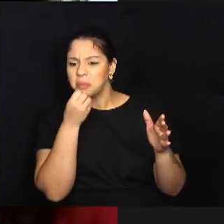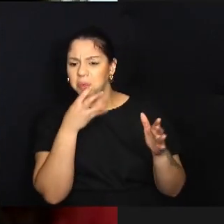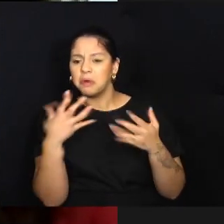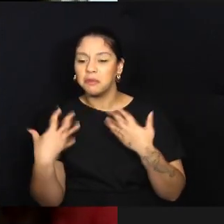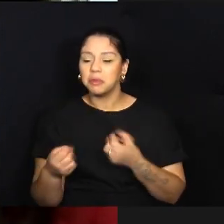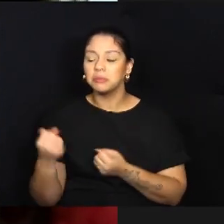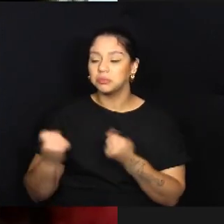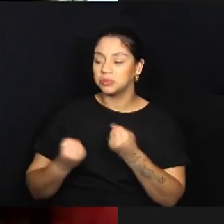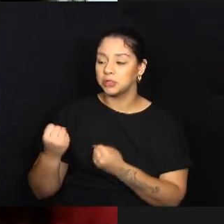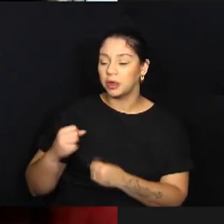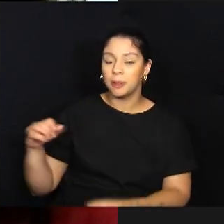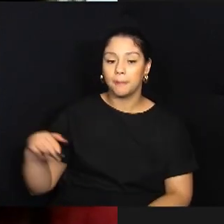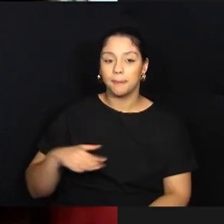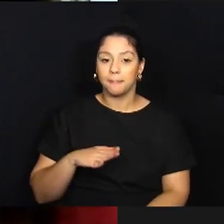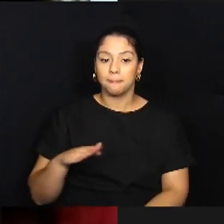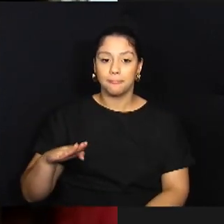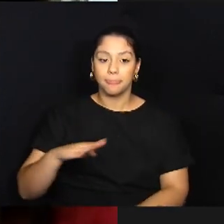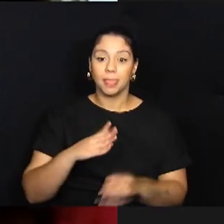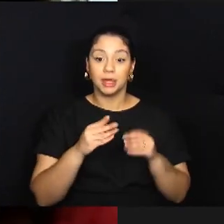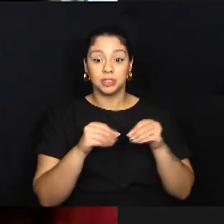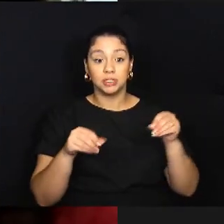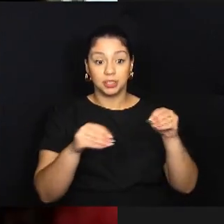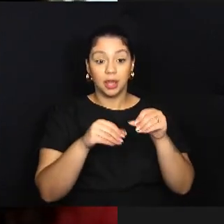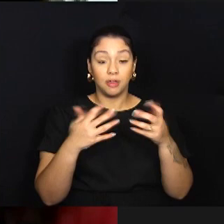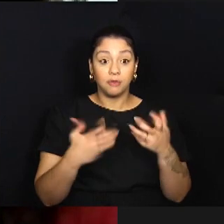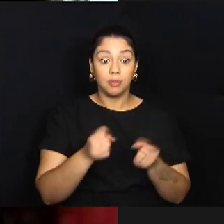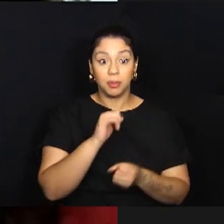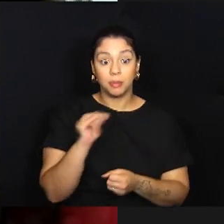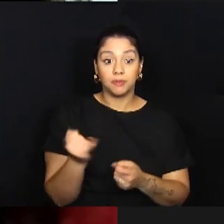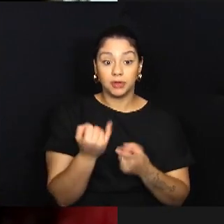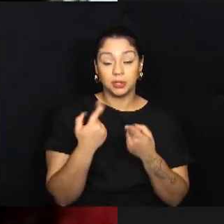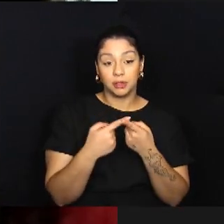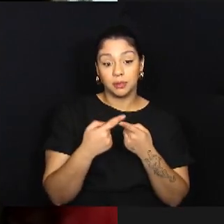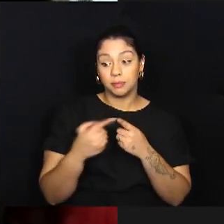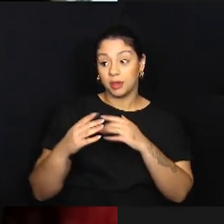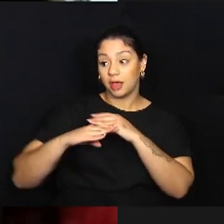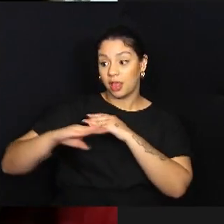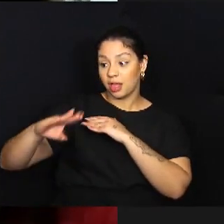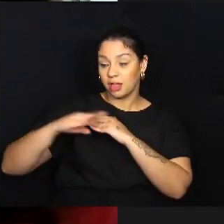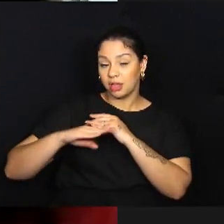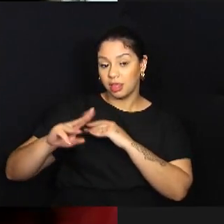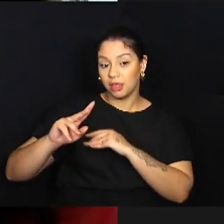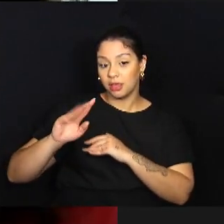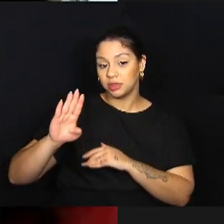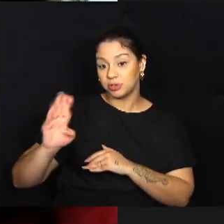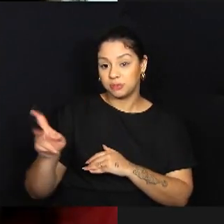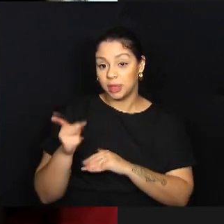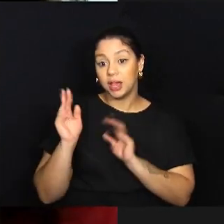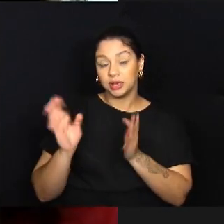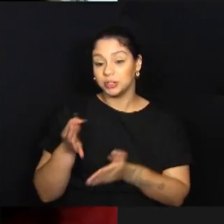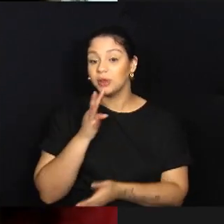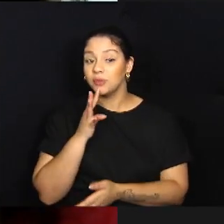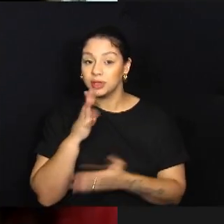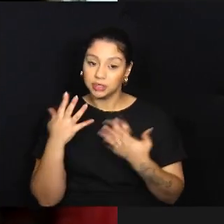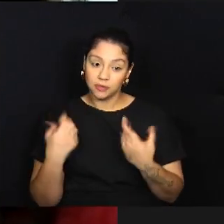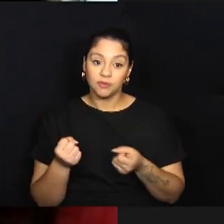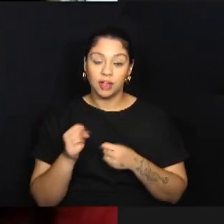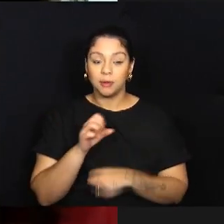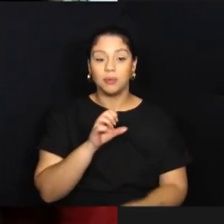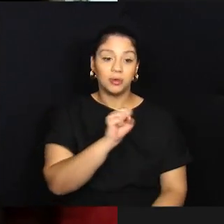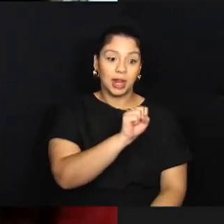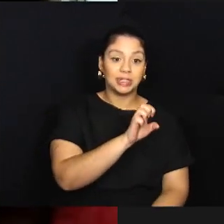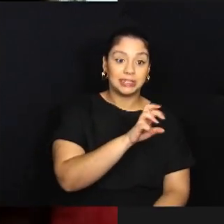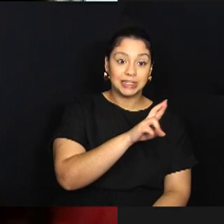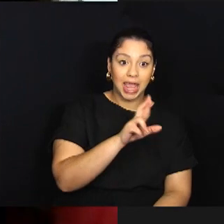terra. Então é isso, vamos curtir isso, porque o asfalto, Belo Horizonte, a gente já conheceu, vamos seguir pela serra, vamos ver outra paisagem, outra